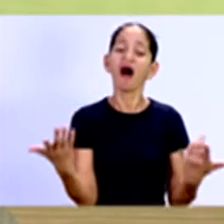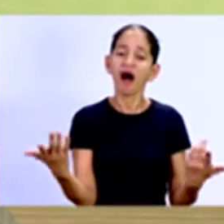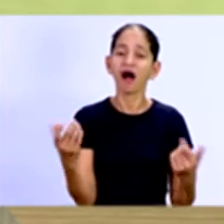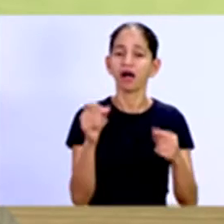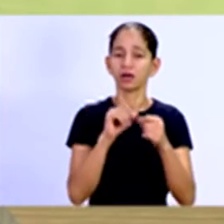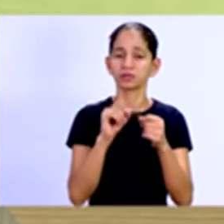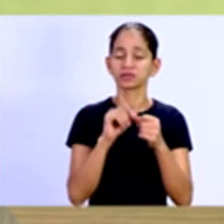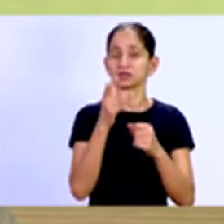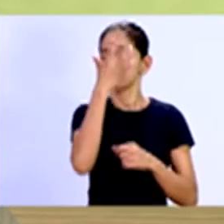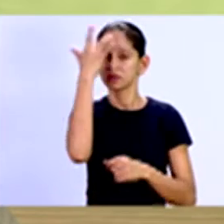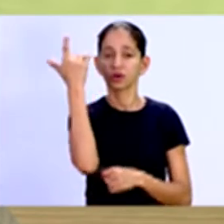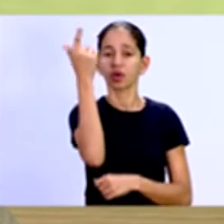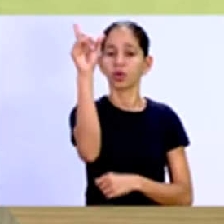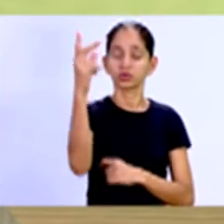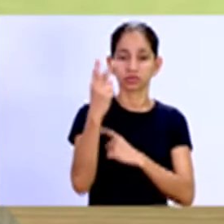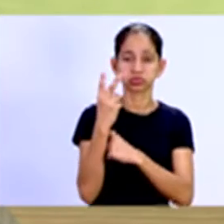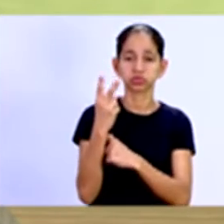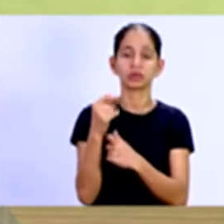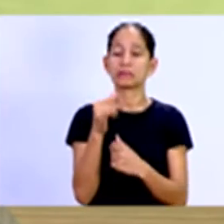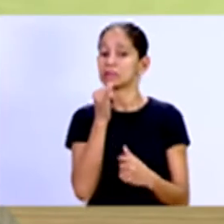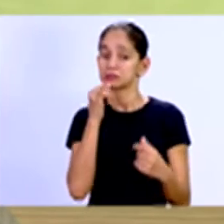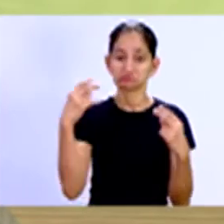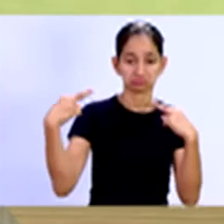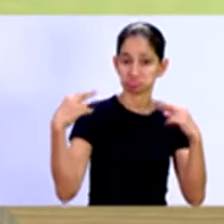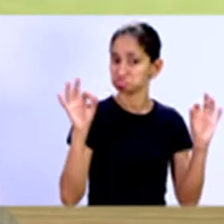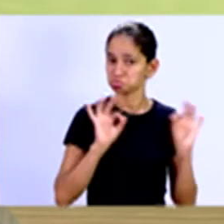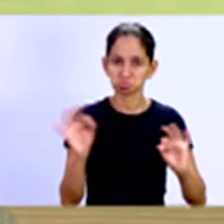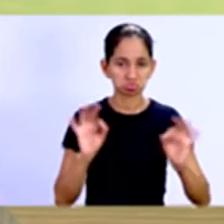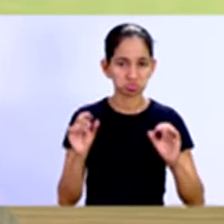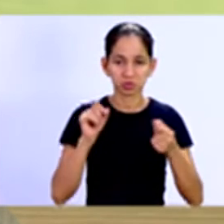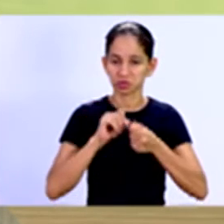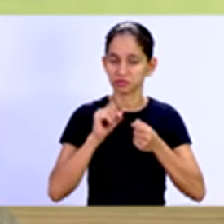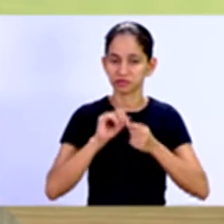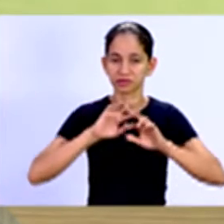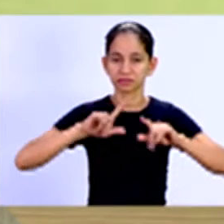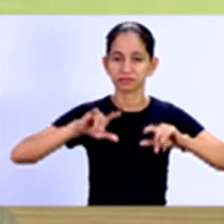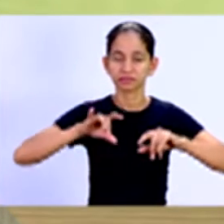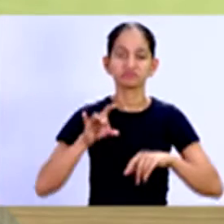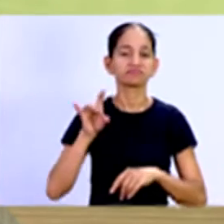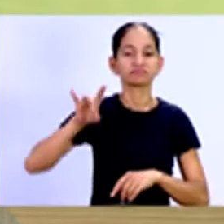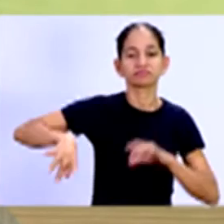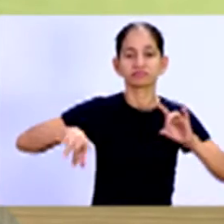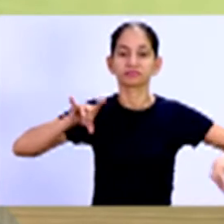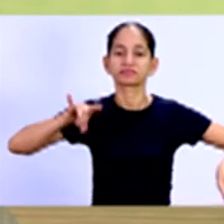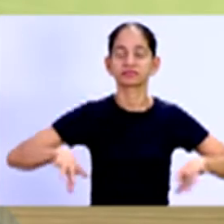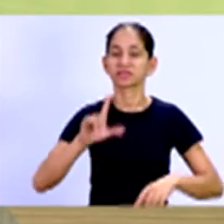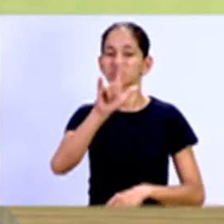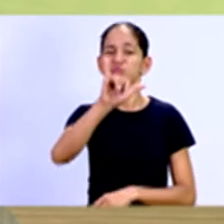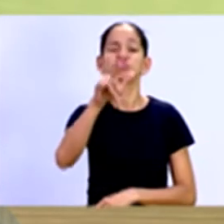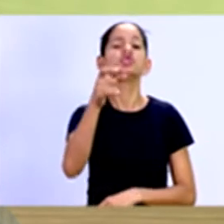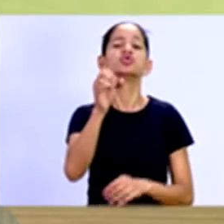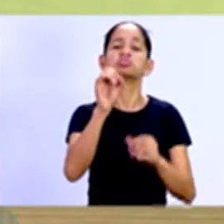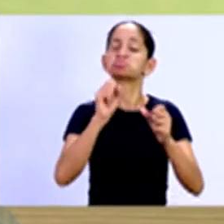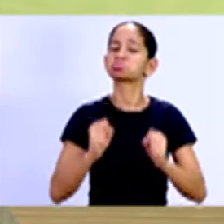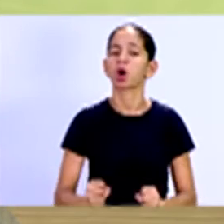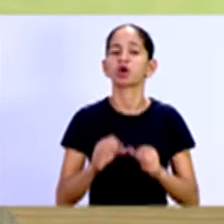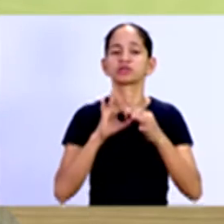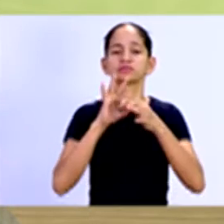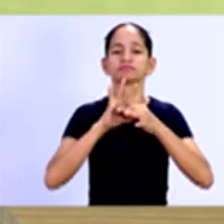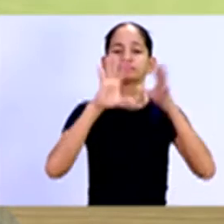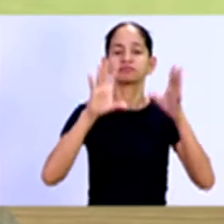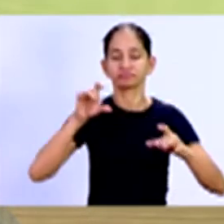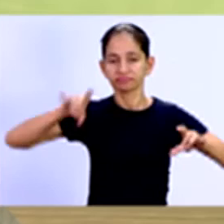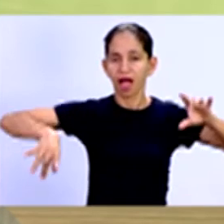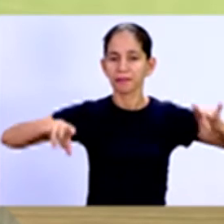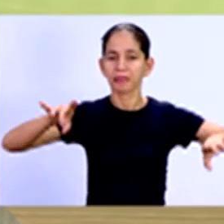Por exemplo, se não tem ninguém olhando, jogar lixo em qualquer lugar. A Valdiane Ana Lúcia de